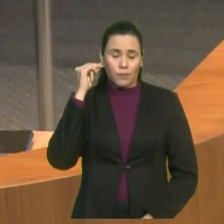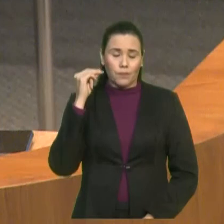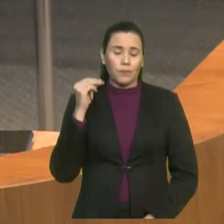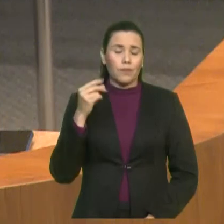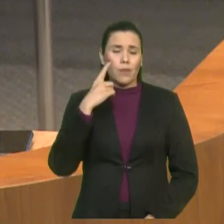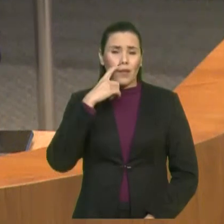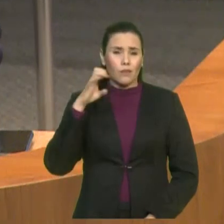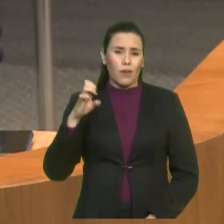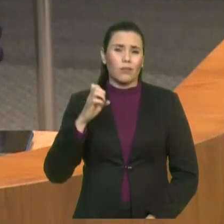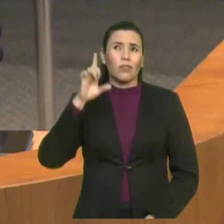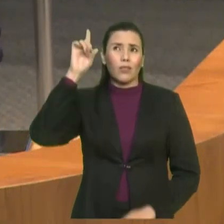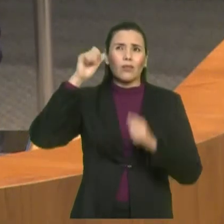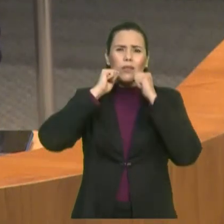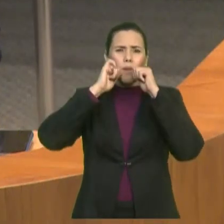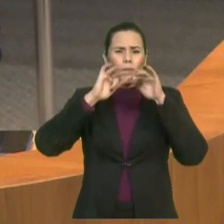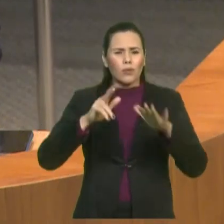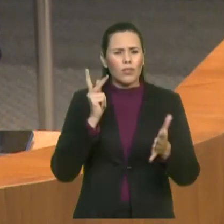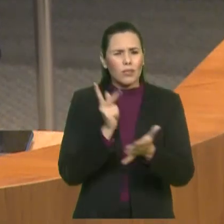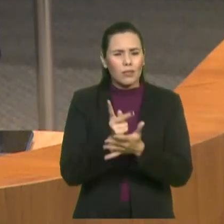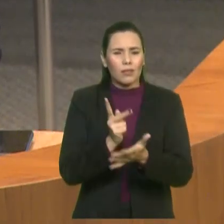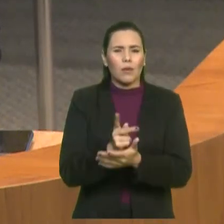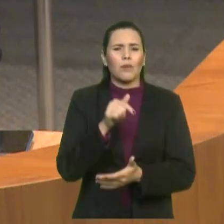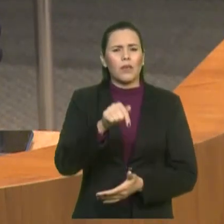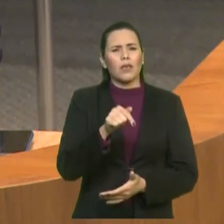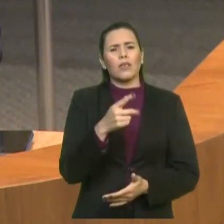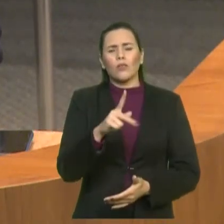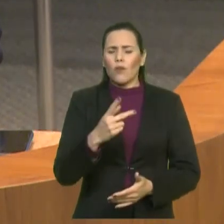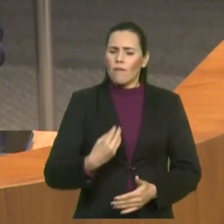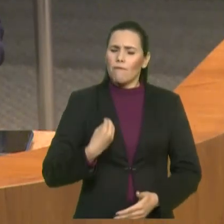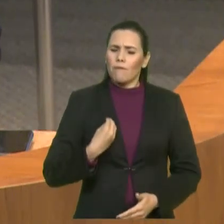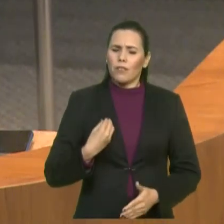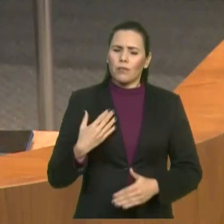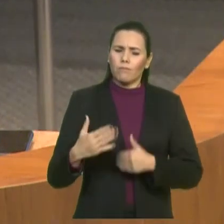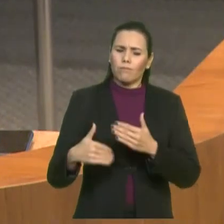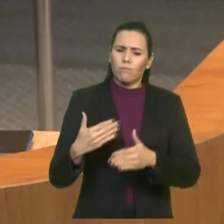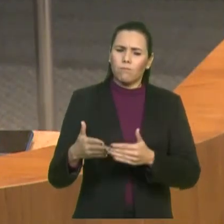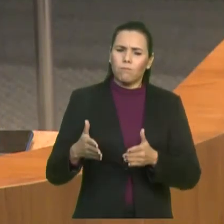Deus e que possa prosseguir com êxito nessa bela carreira política. Muito obrigado.